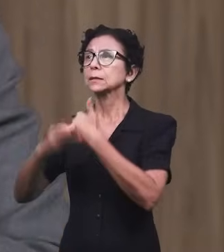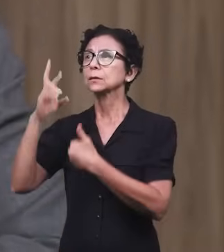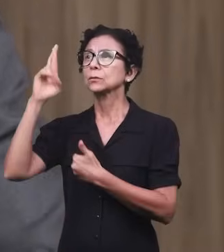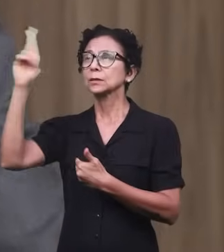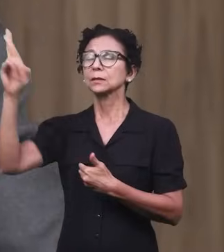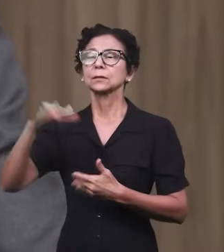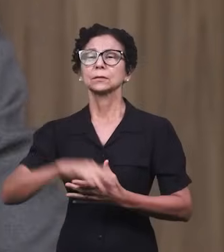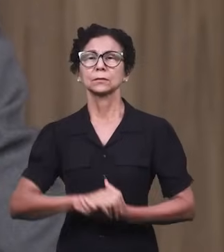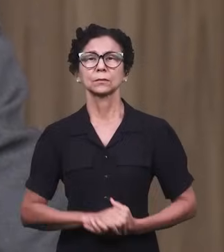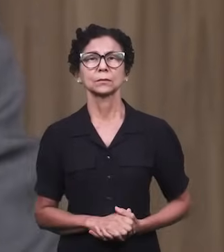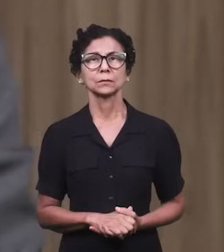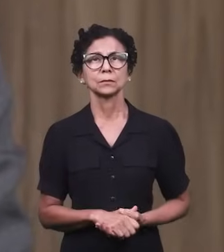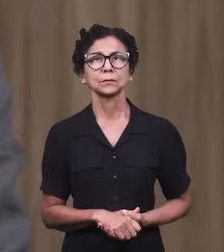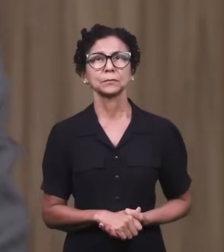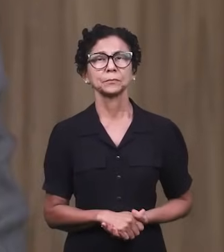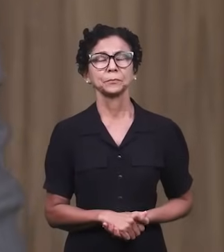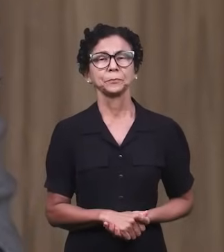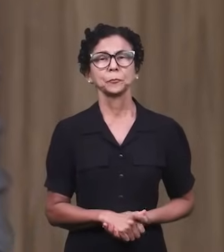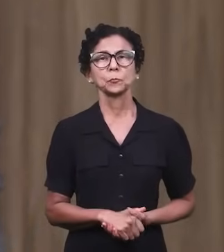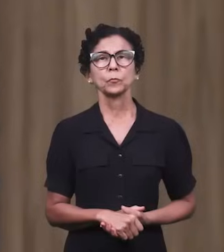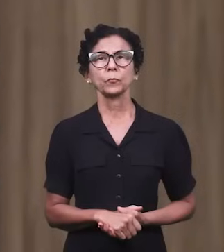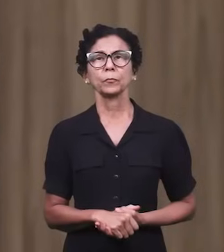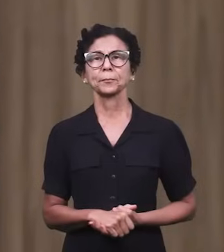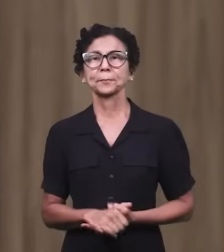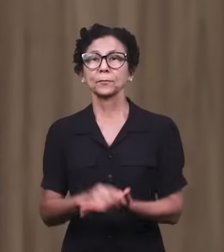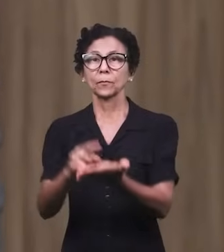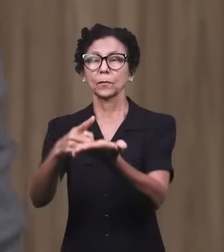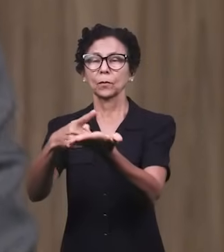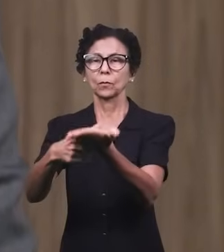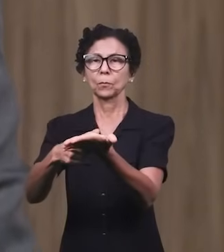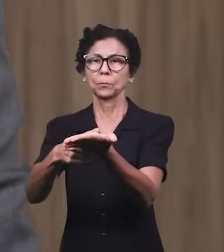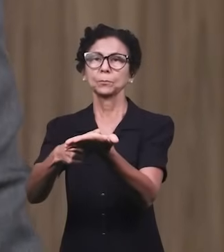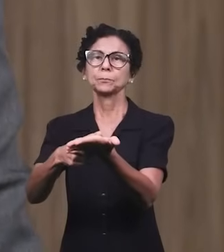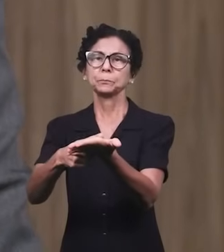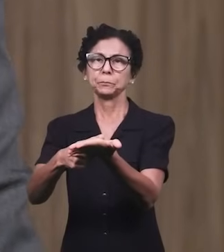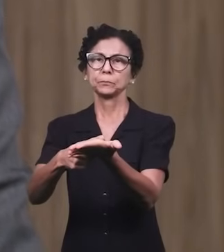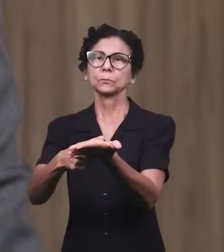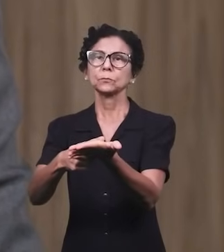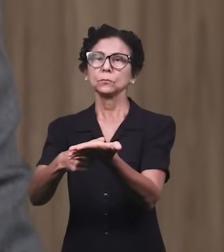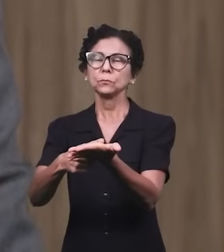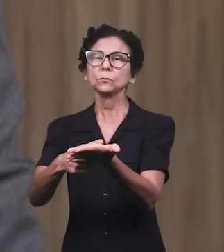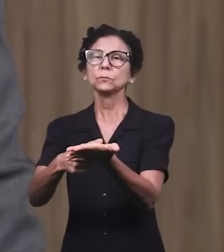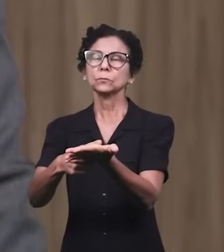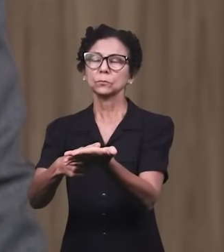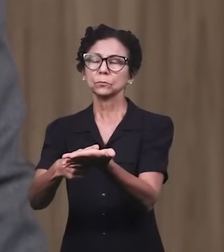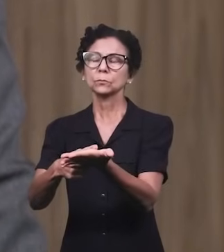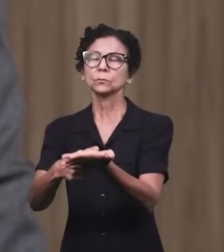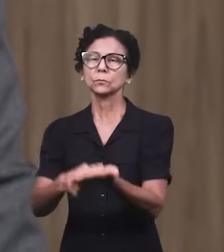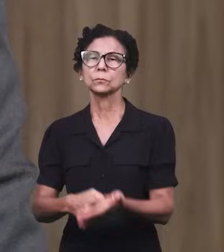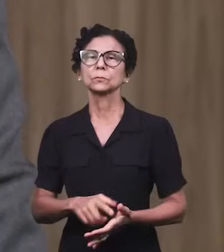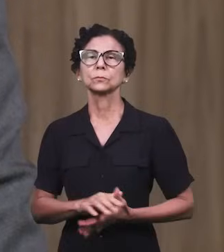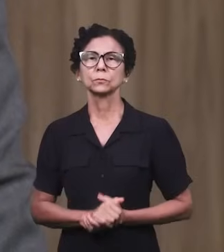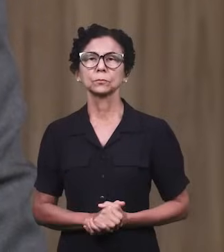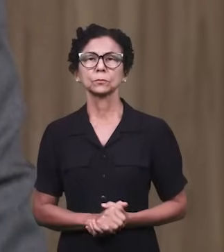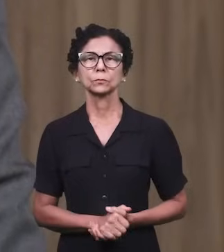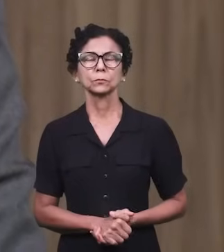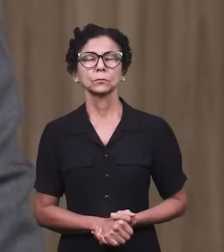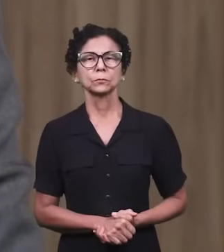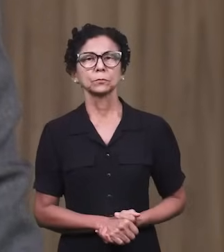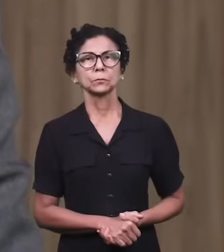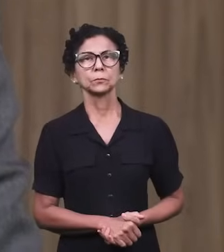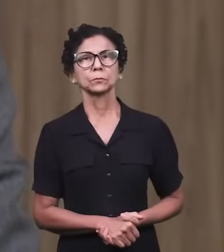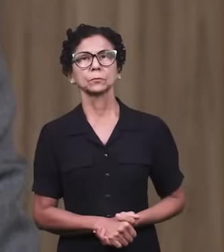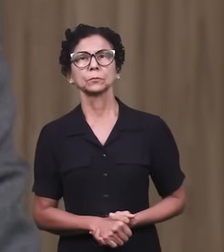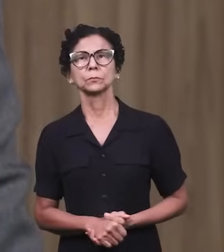Depois que nasceu, né? Mas não, ali é um compromisso firmado e que precisa ser renovado a cada dia